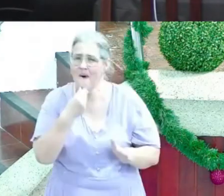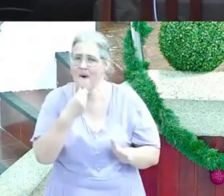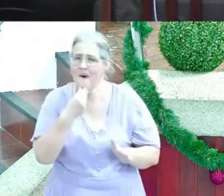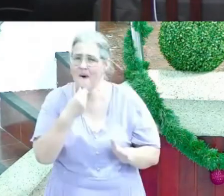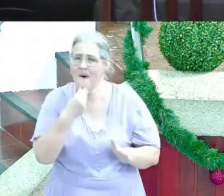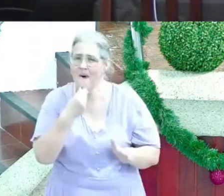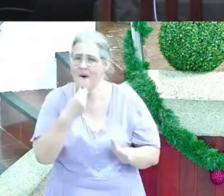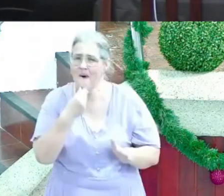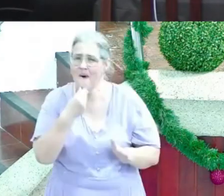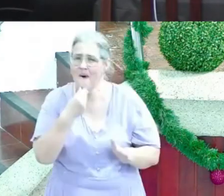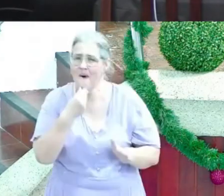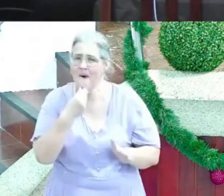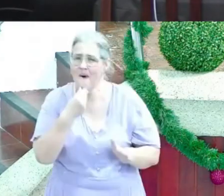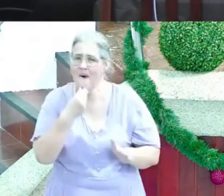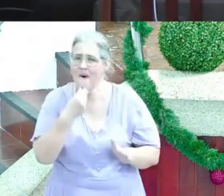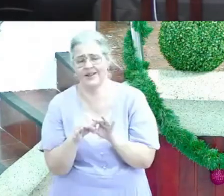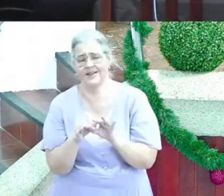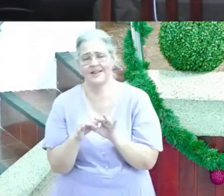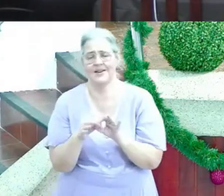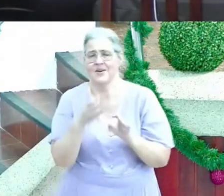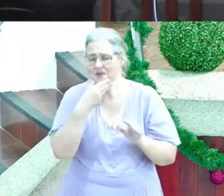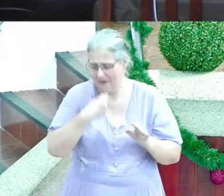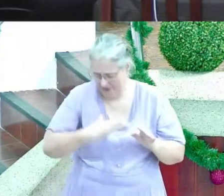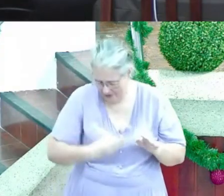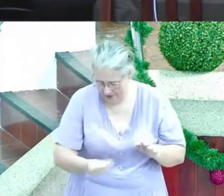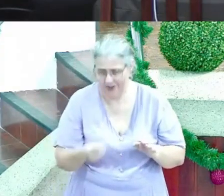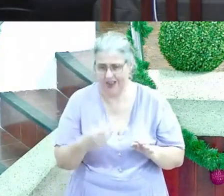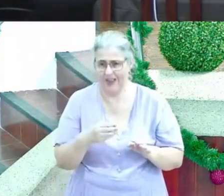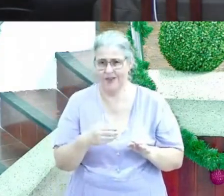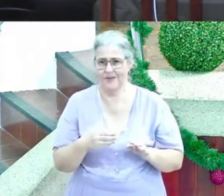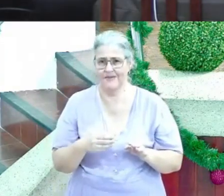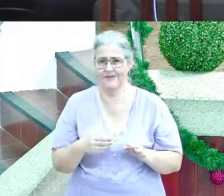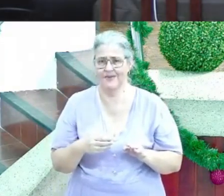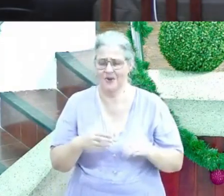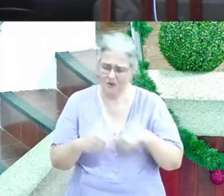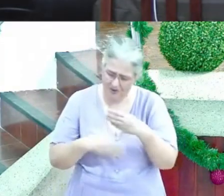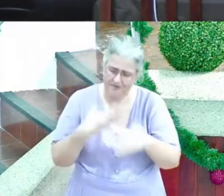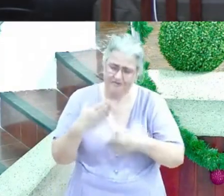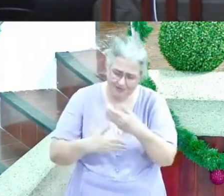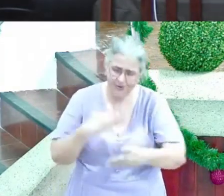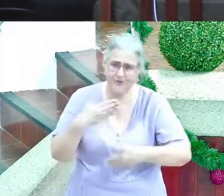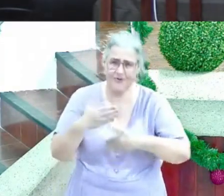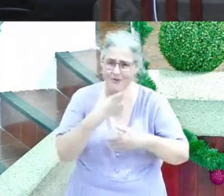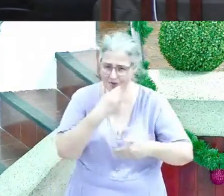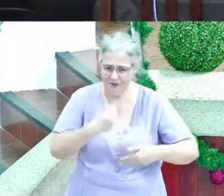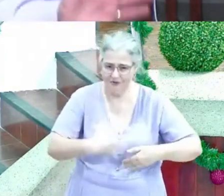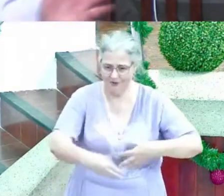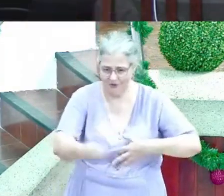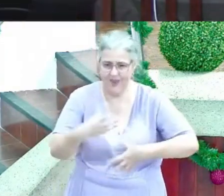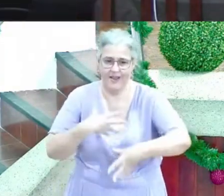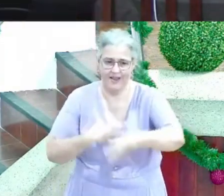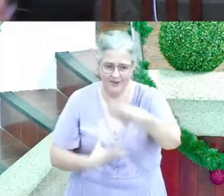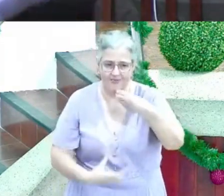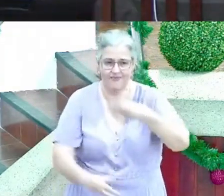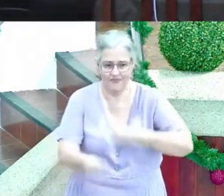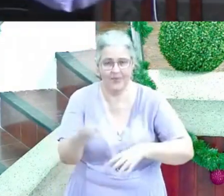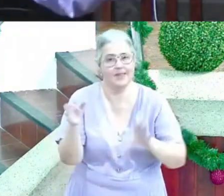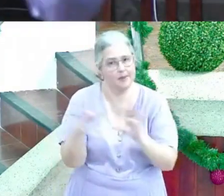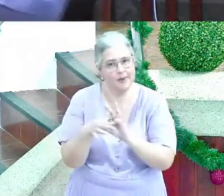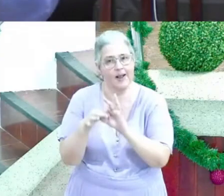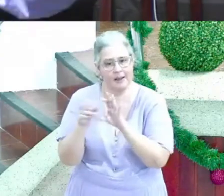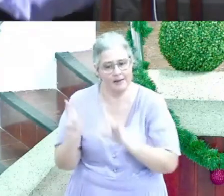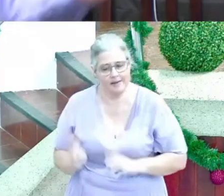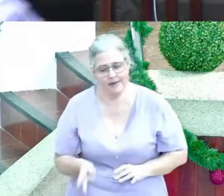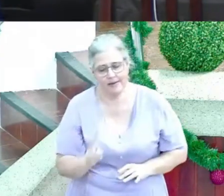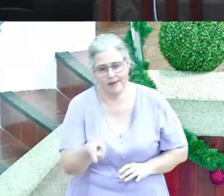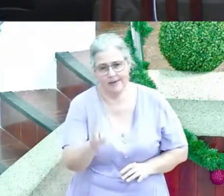este homem, Ele faz aliança com o filho deste homem, com o filho do filho deste homem. O tempo passa e Ele está fazendo uma aliança